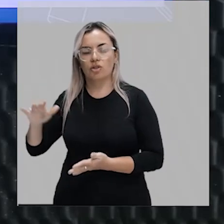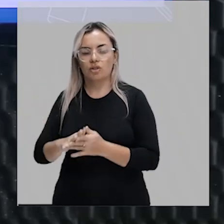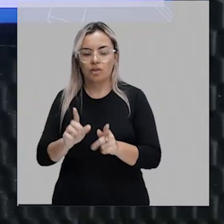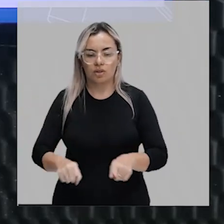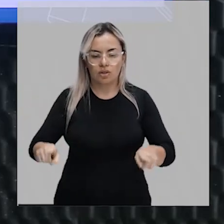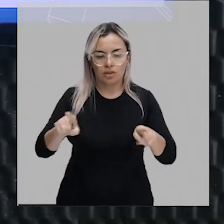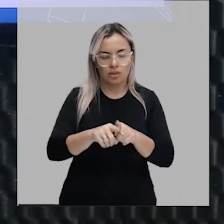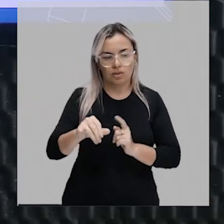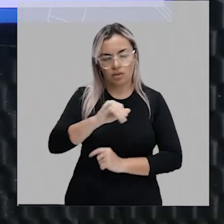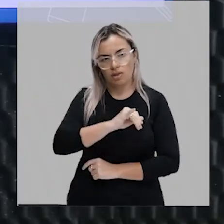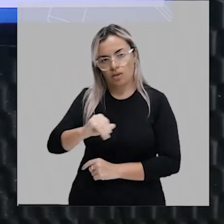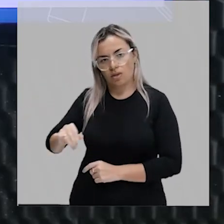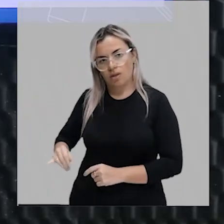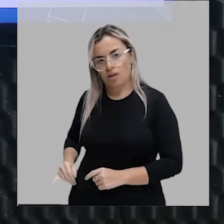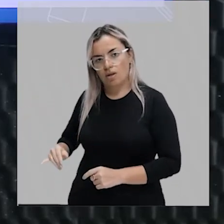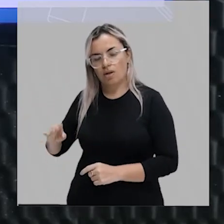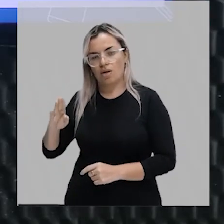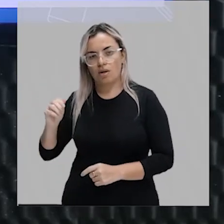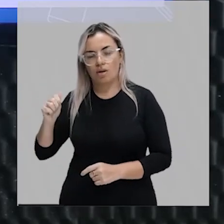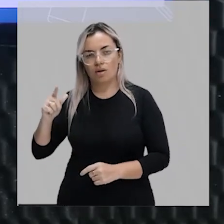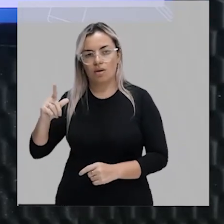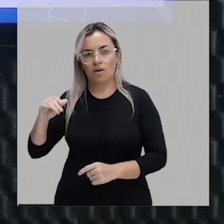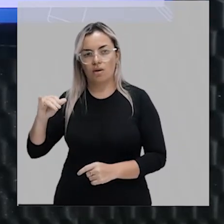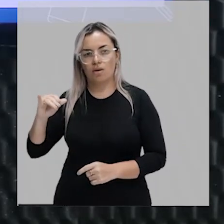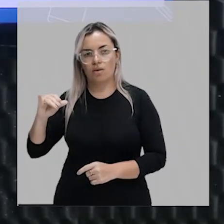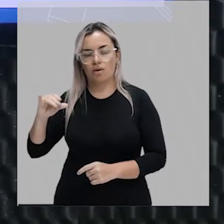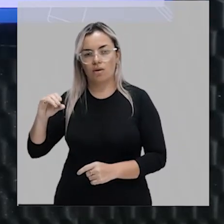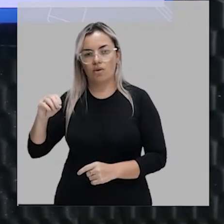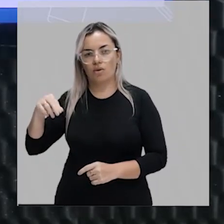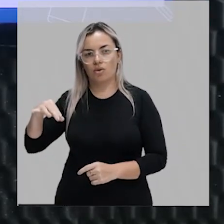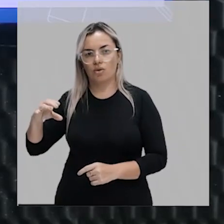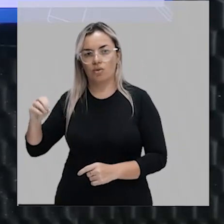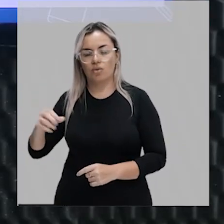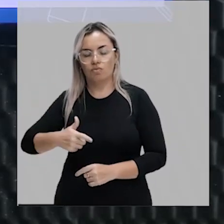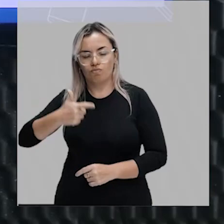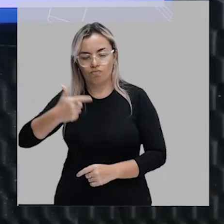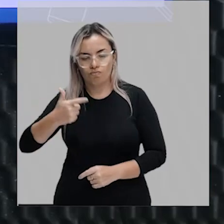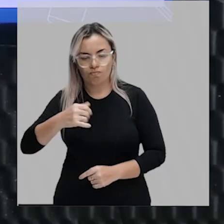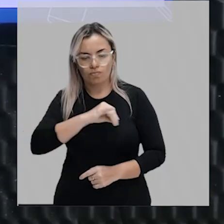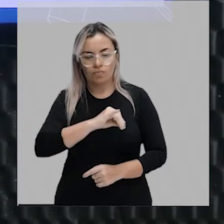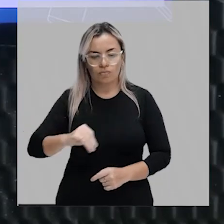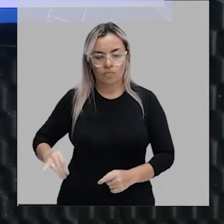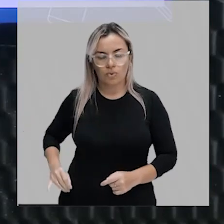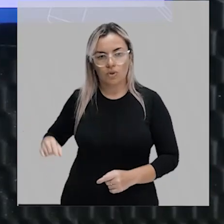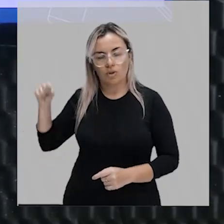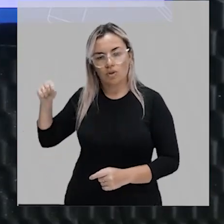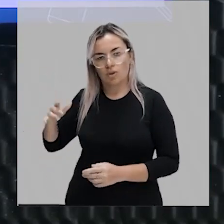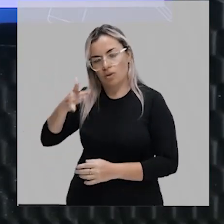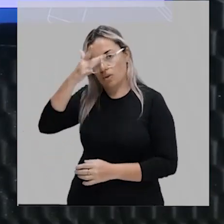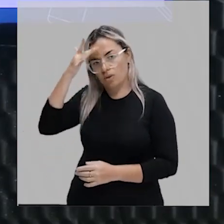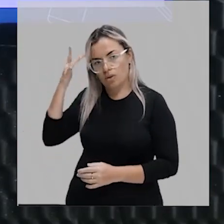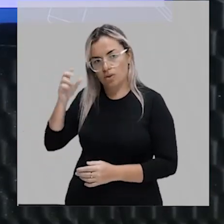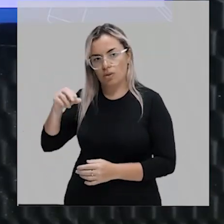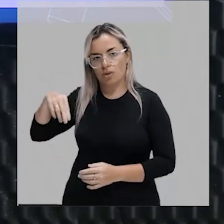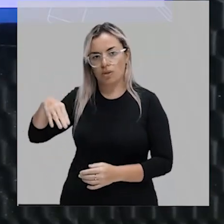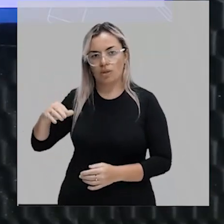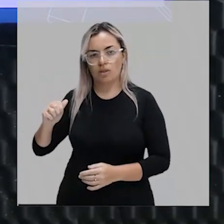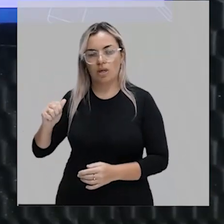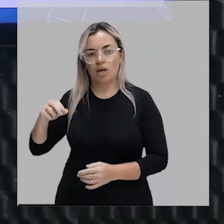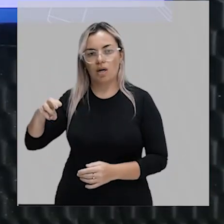império neobabilônico, ou o segundo império da Babilônia, do imperador